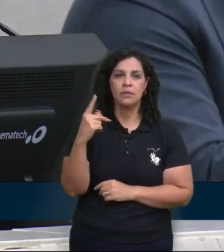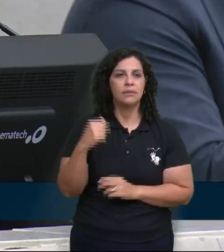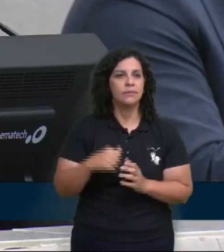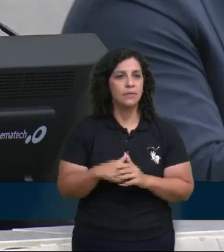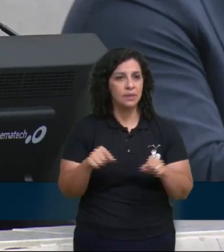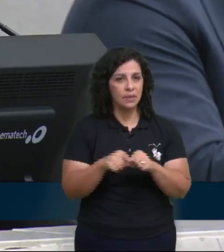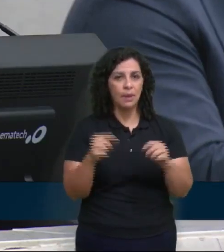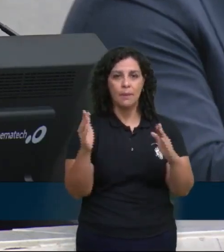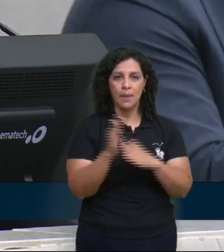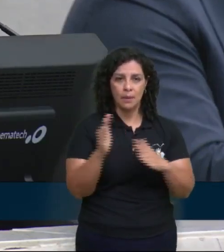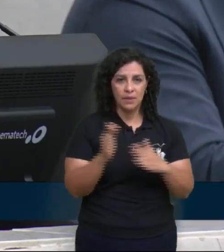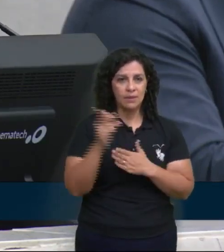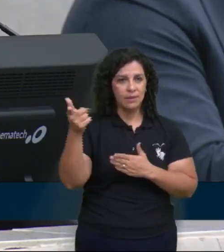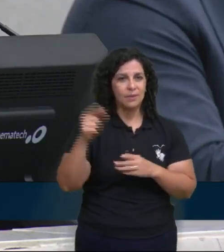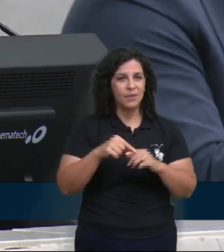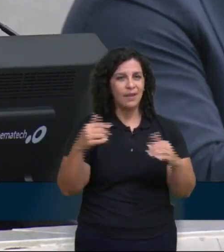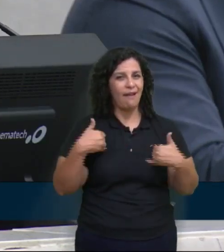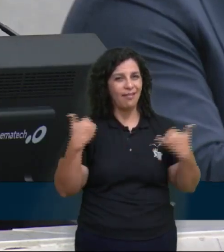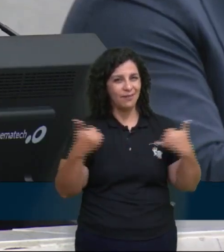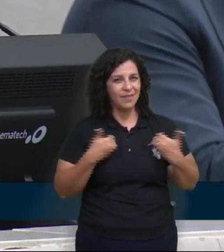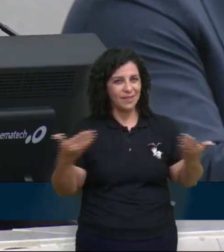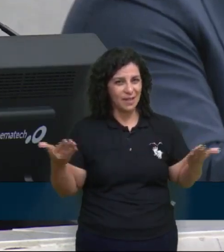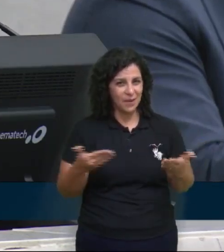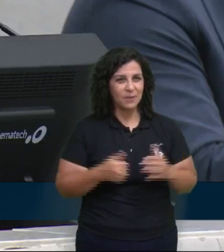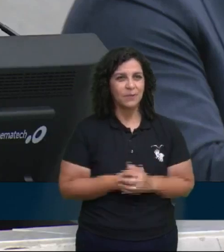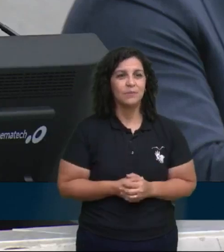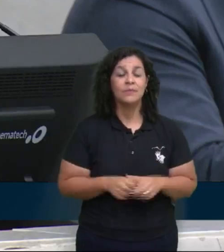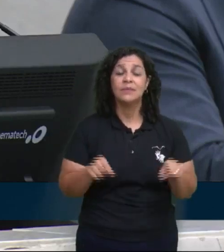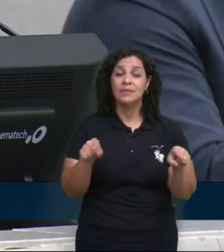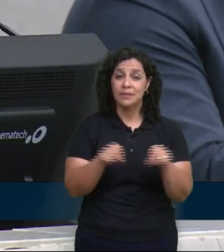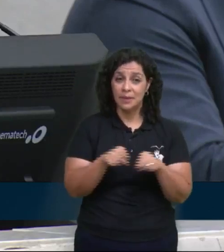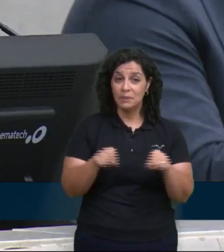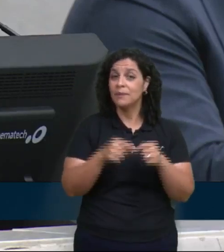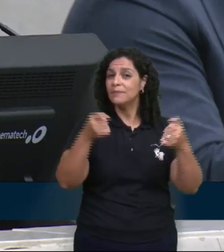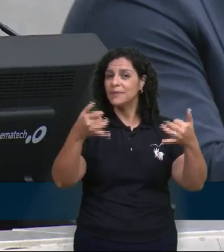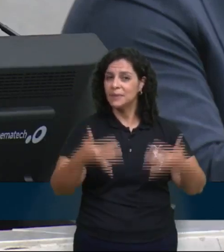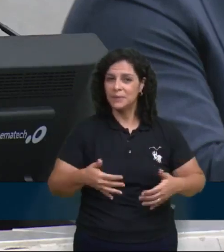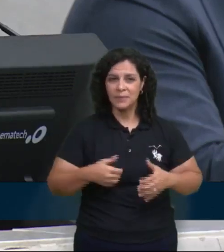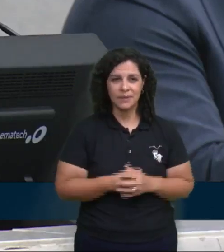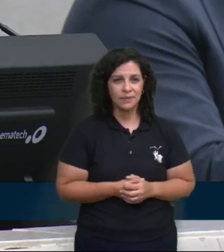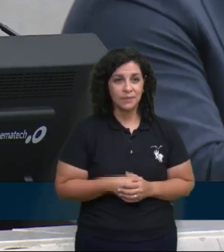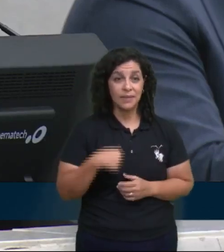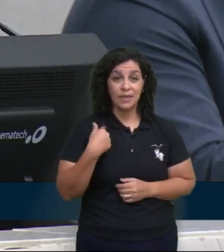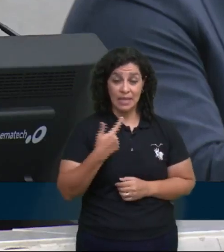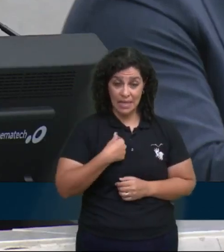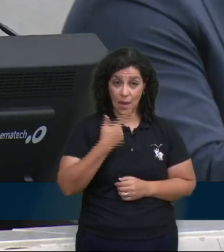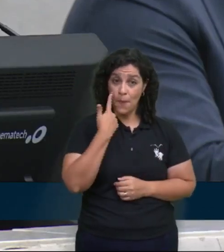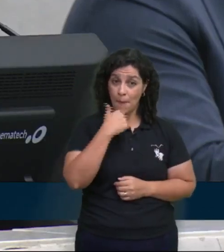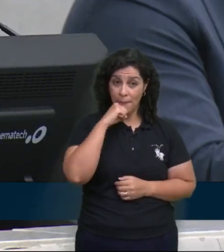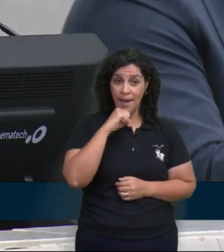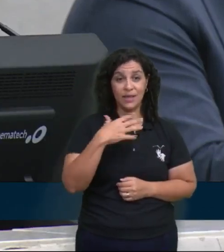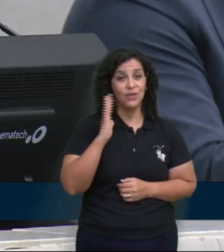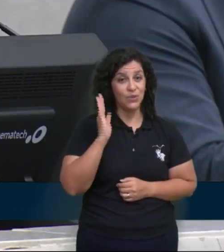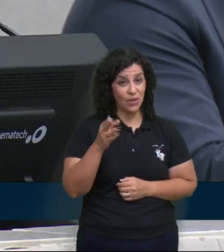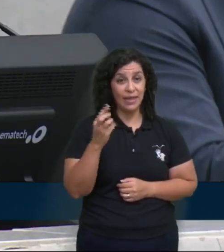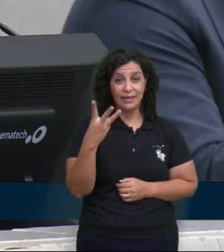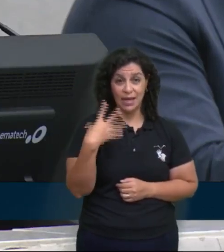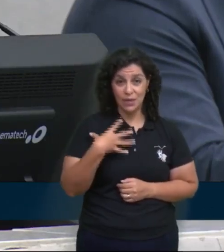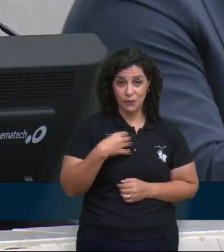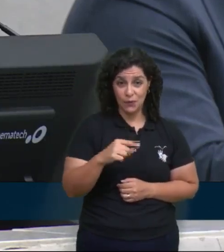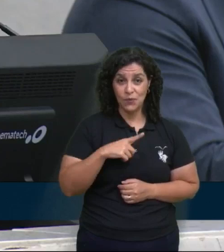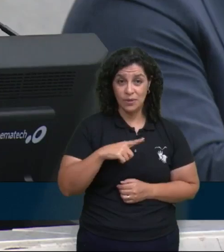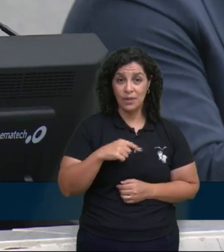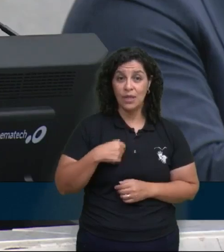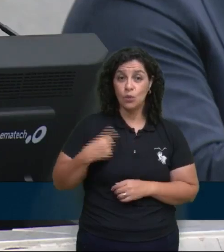pai e parabenizá-lo pelo aniversário, e também dizer que, como pai, né, e tenho 3 filhos que